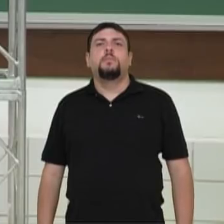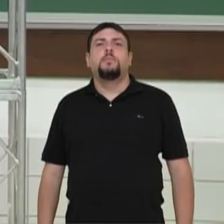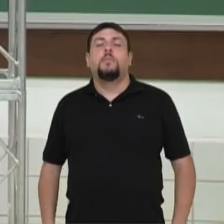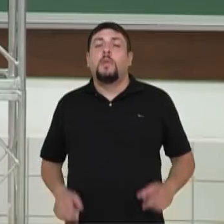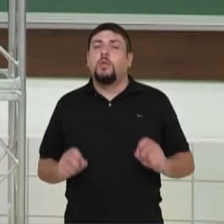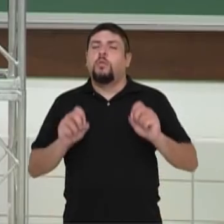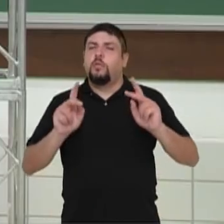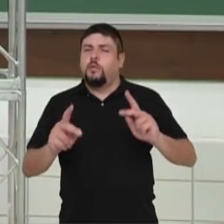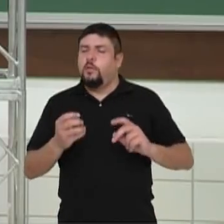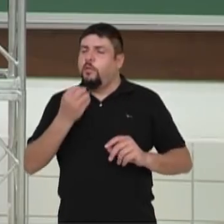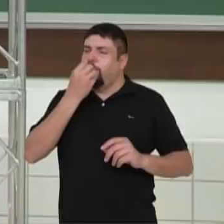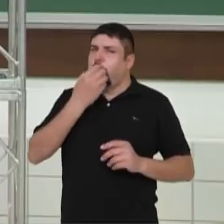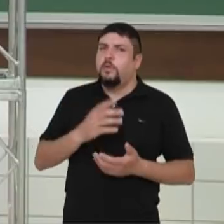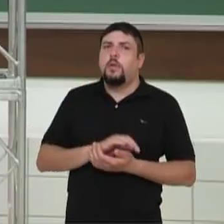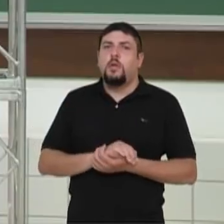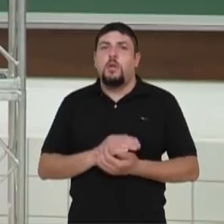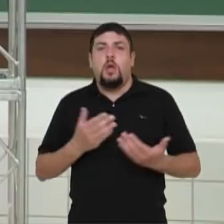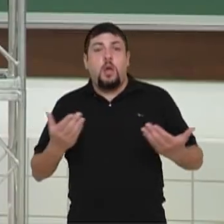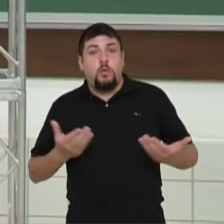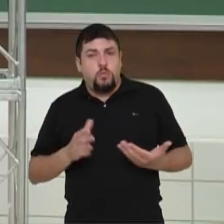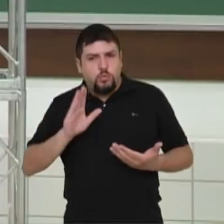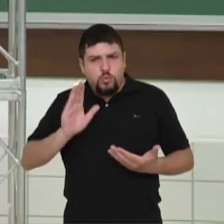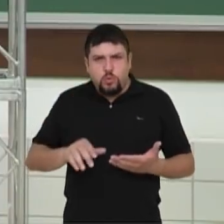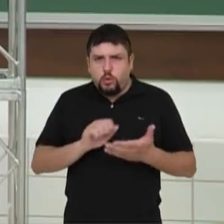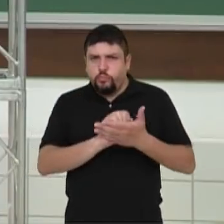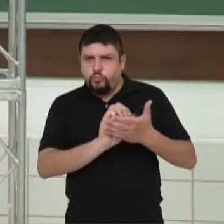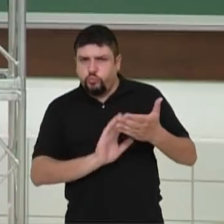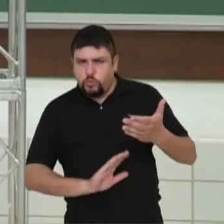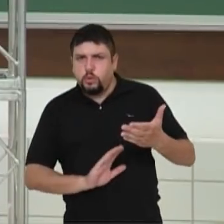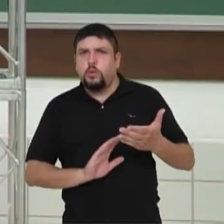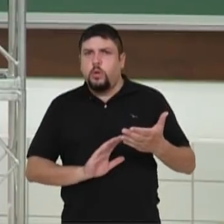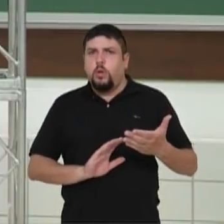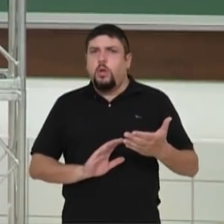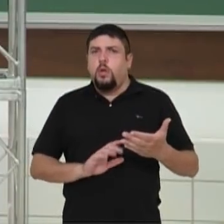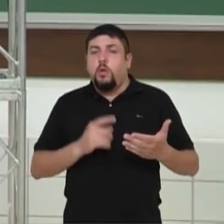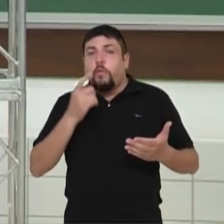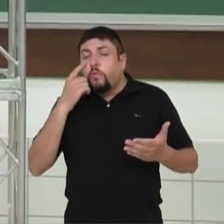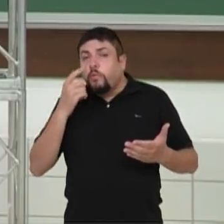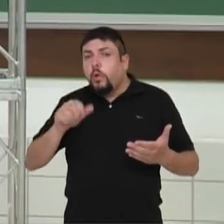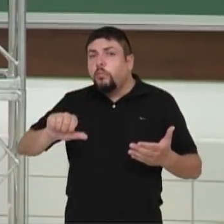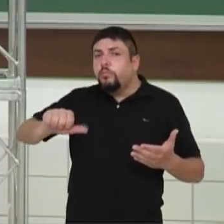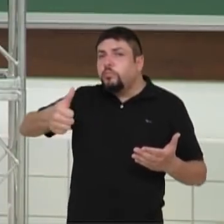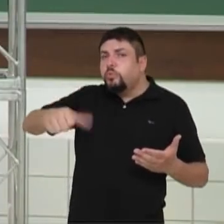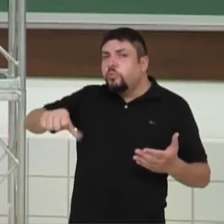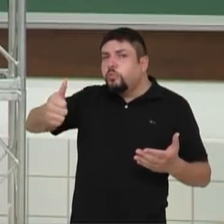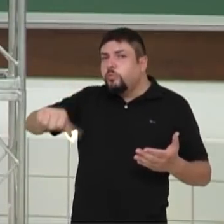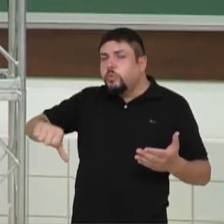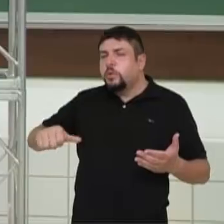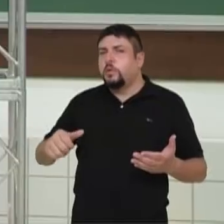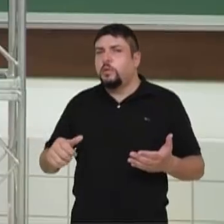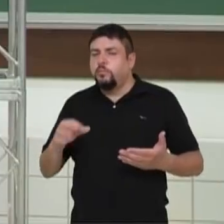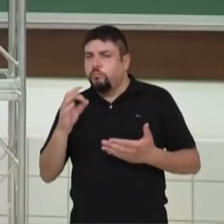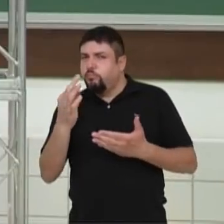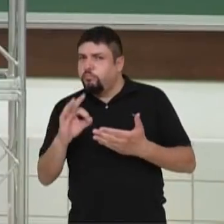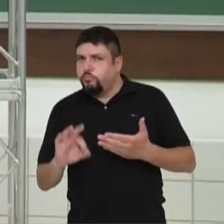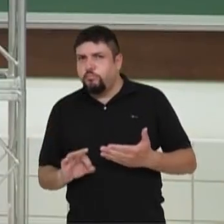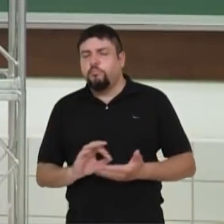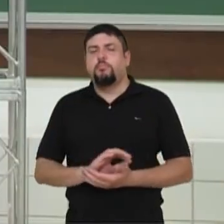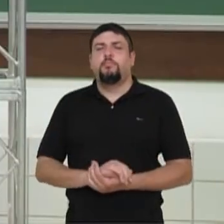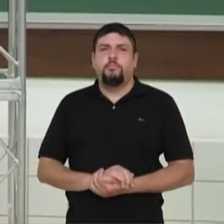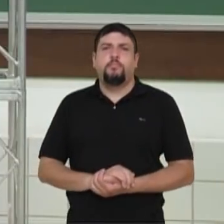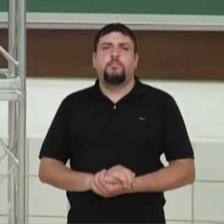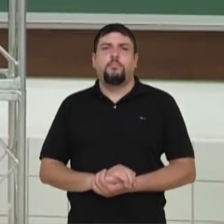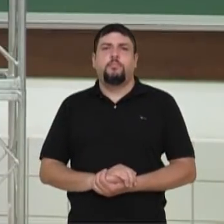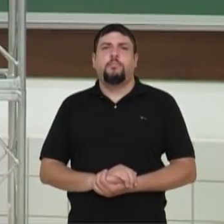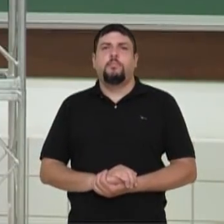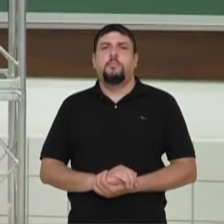Muito bem, pessoal. Agora que nós já fizemos o exercício, vamos ver se nós acertamos, se nós erramos, o que nós erramos e fazer as correções, tá bom?